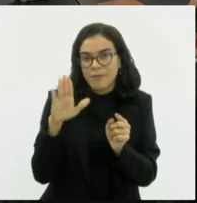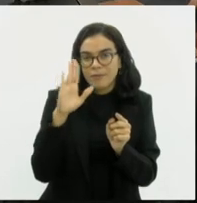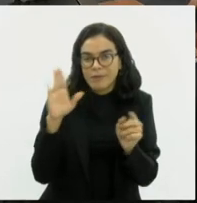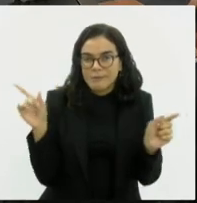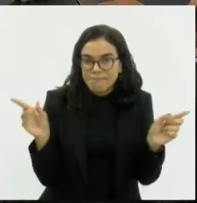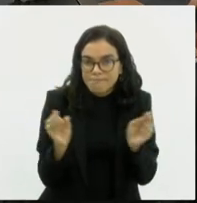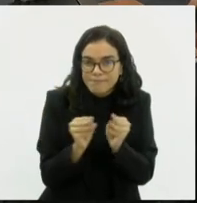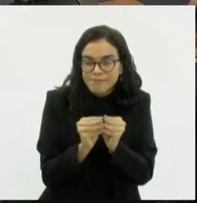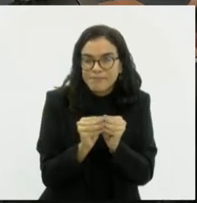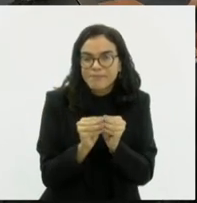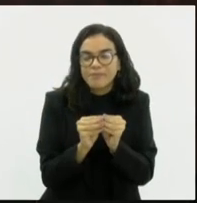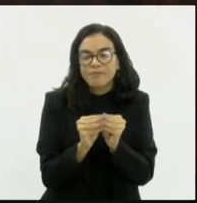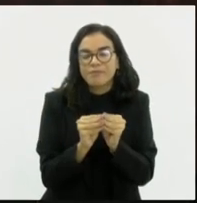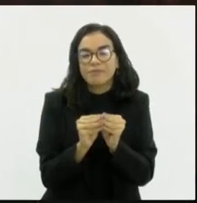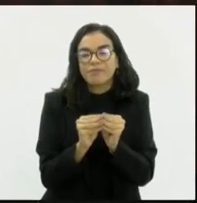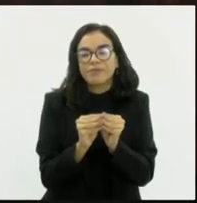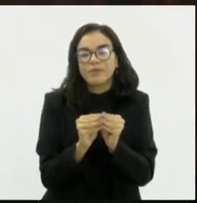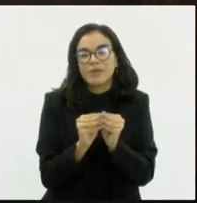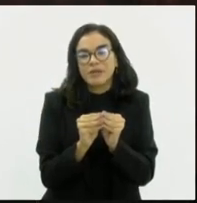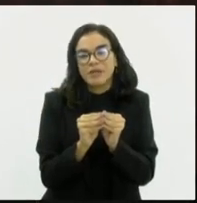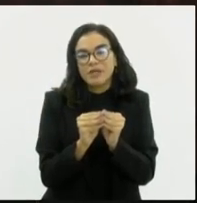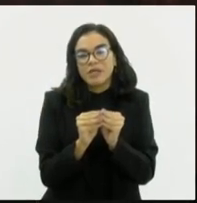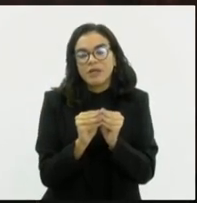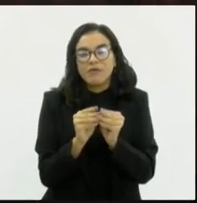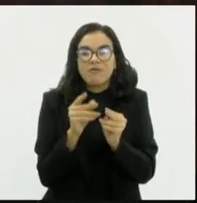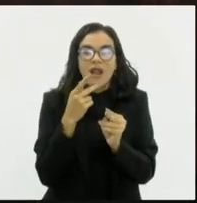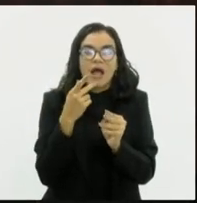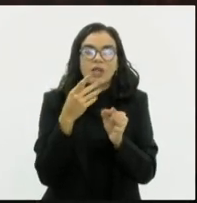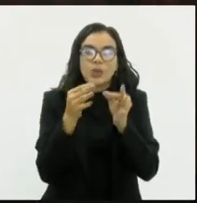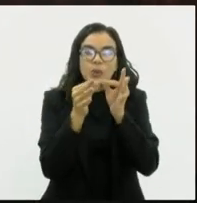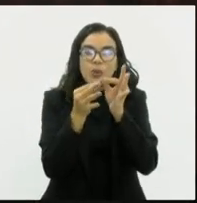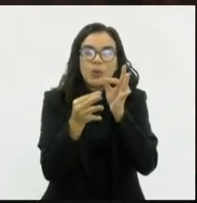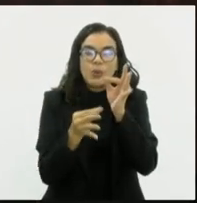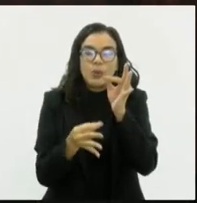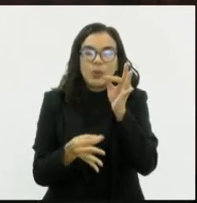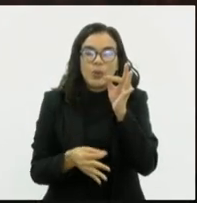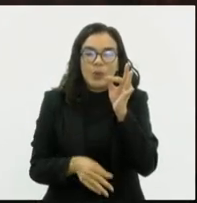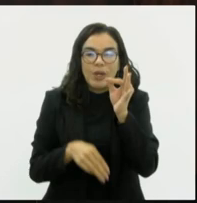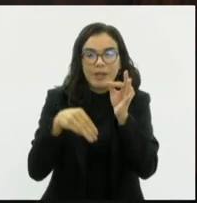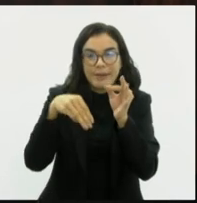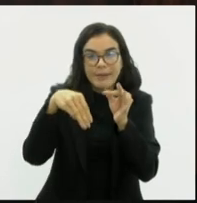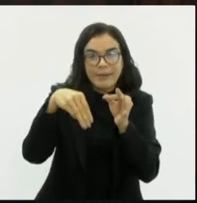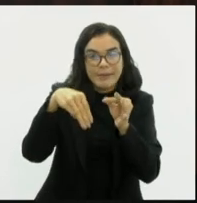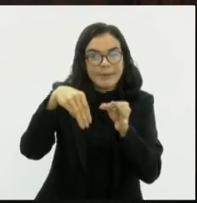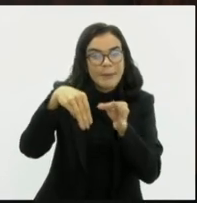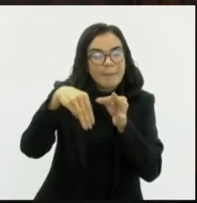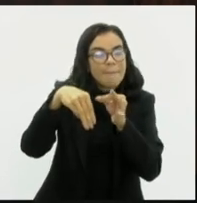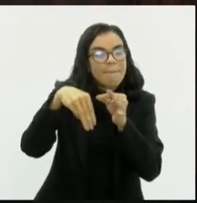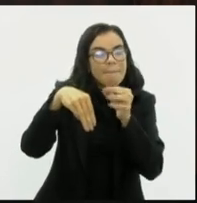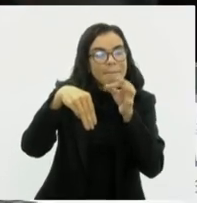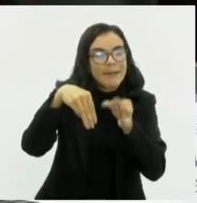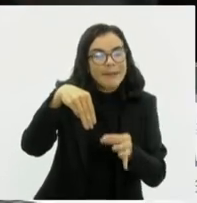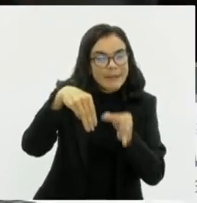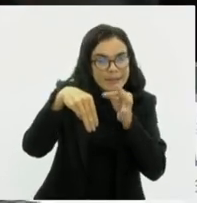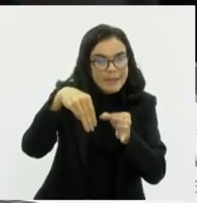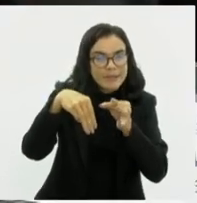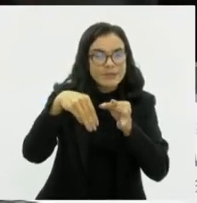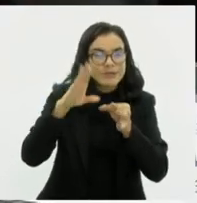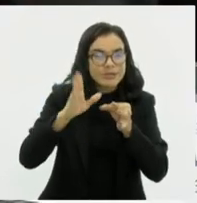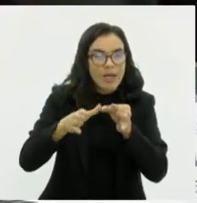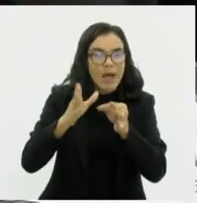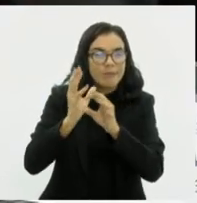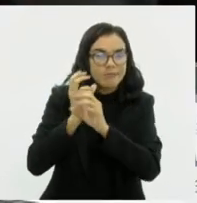aqui, de todo o trabalho que a nossa ministra vem desenvolvendo, né,